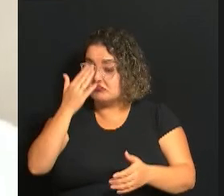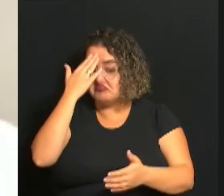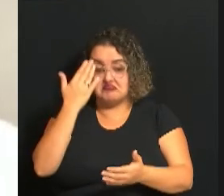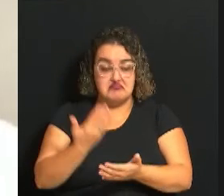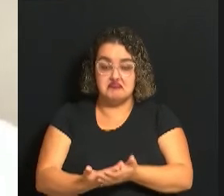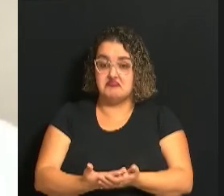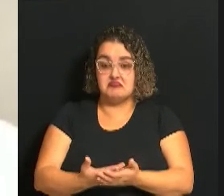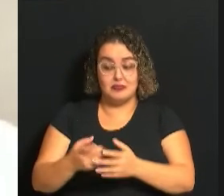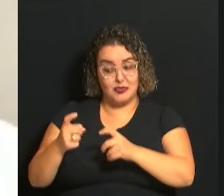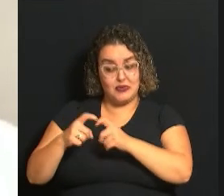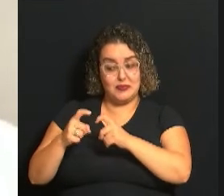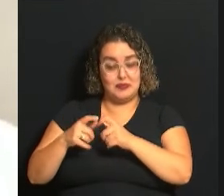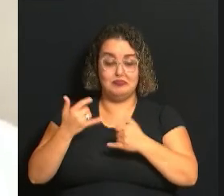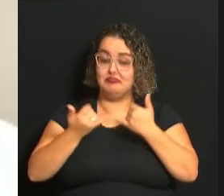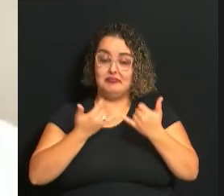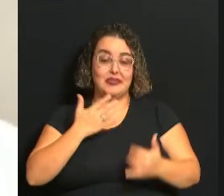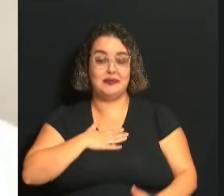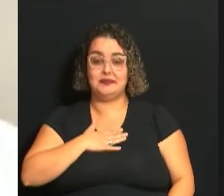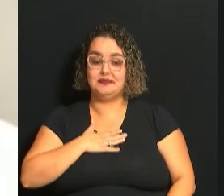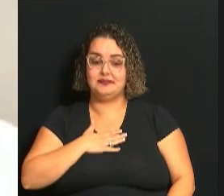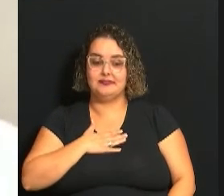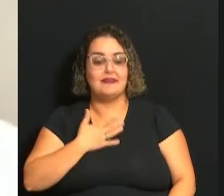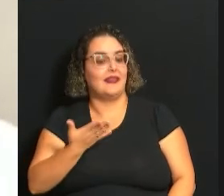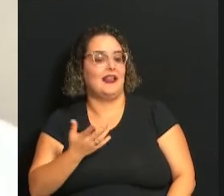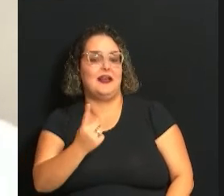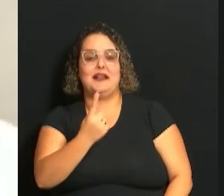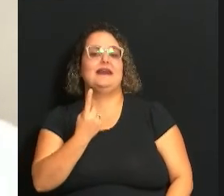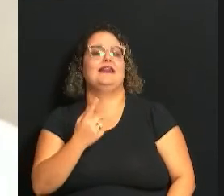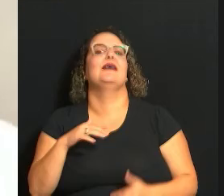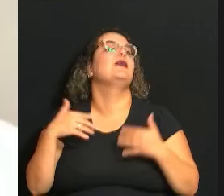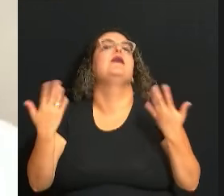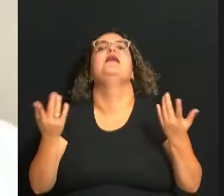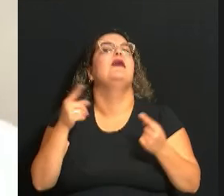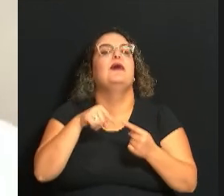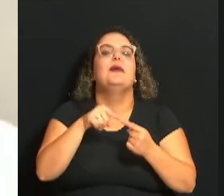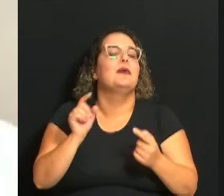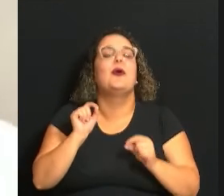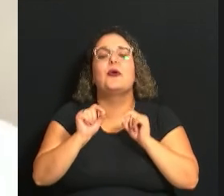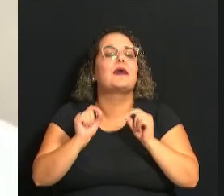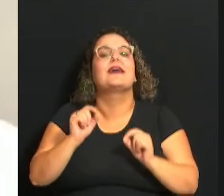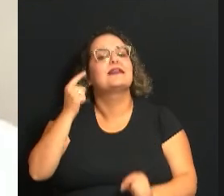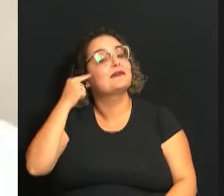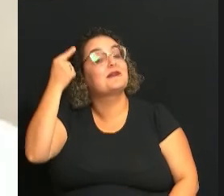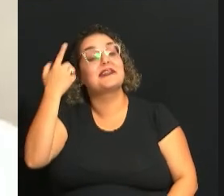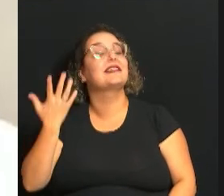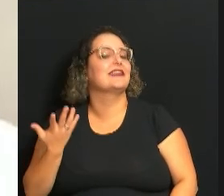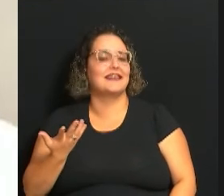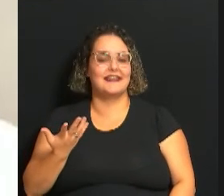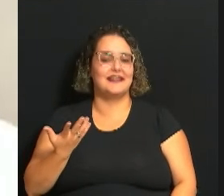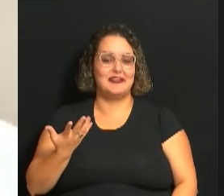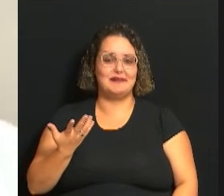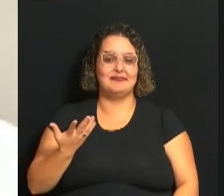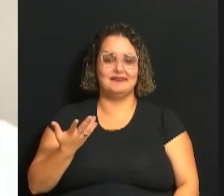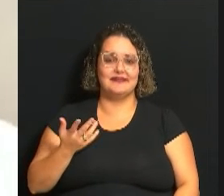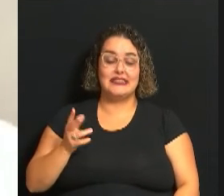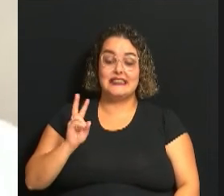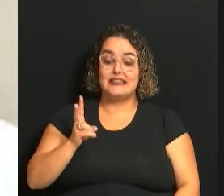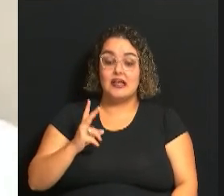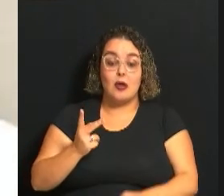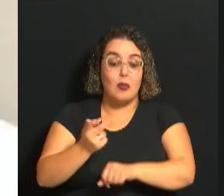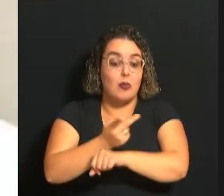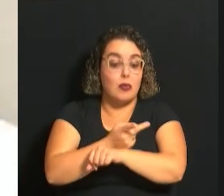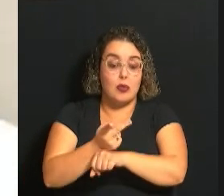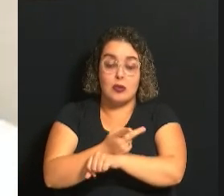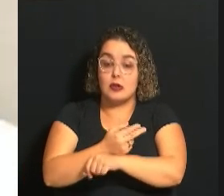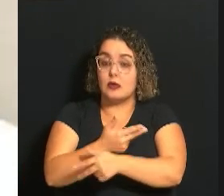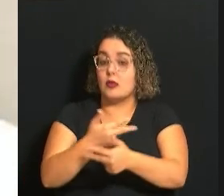médicos, né, até brincam comigo. Ah, lá vem ela. Qual que é a próxima meta dela? O que você vai inventar? Né? Eu sempre estou buscando coisas